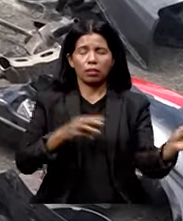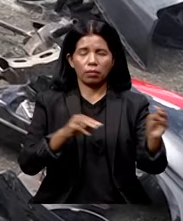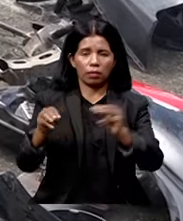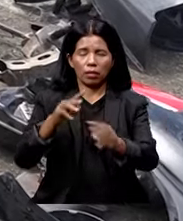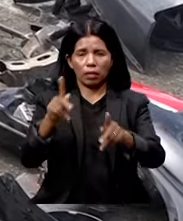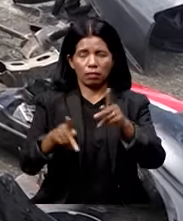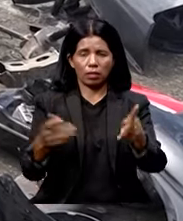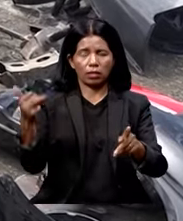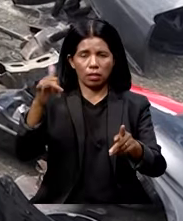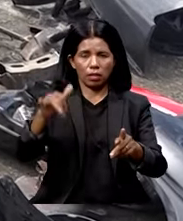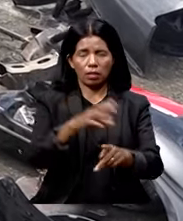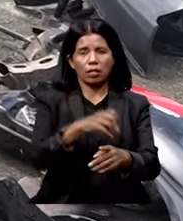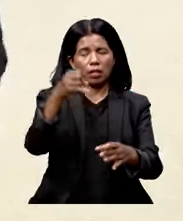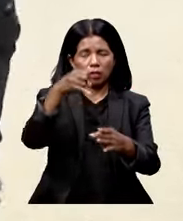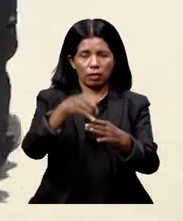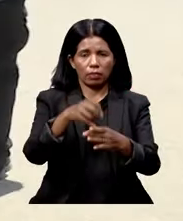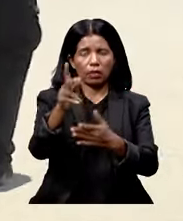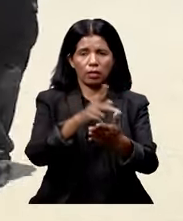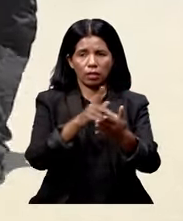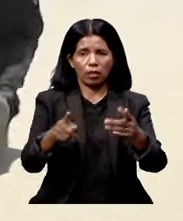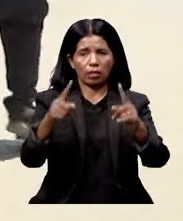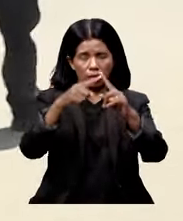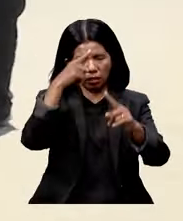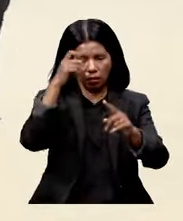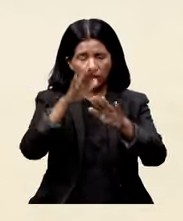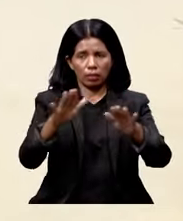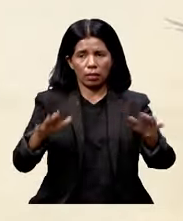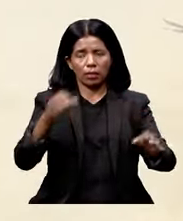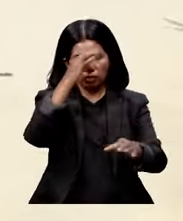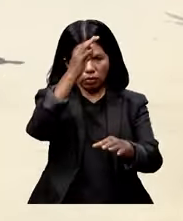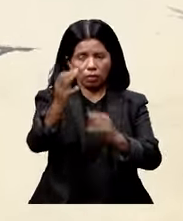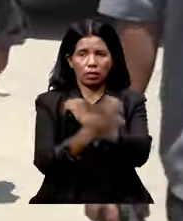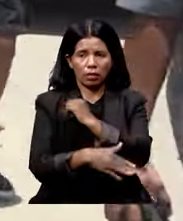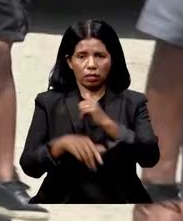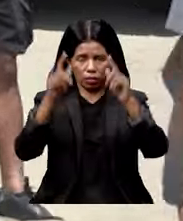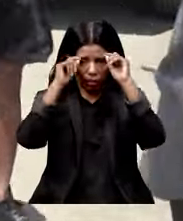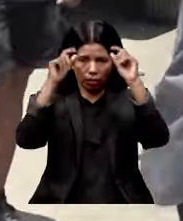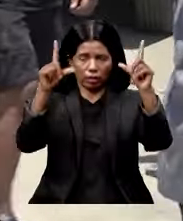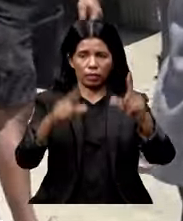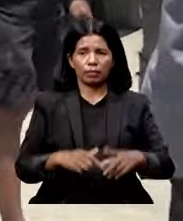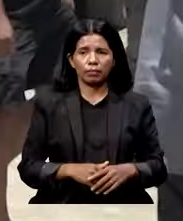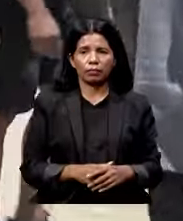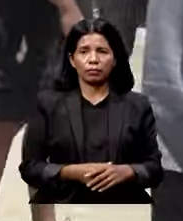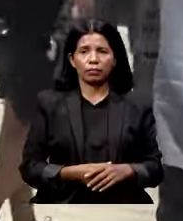mentalidade e minoridade Sira nebe envolve e a crime, tamalabarik Sira mak futuro na São Timor-Lestenian. José Mendes, Mário Ferreira, GMN.